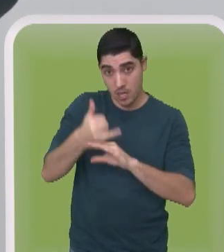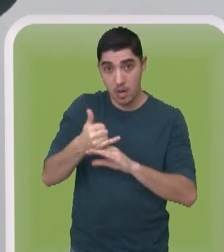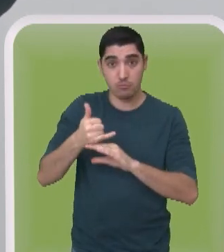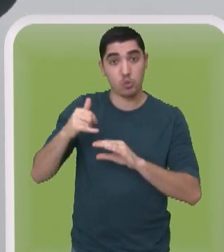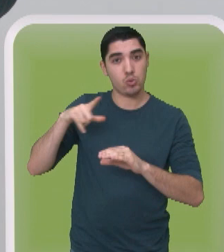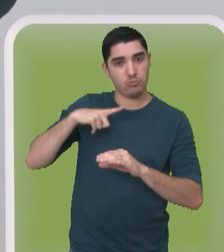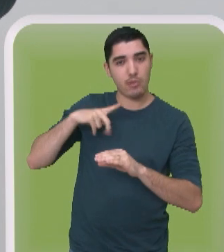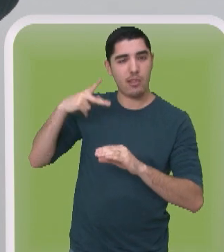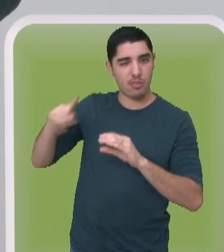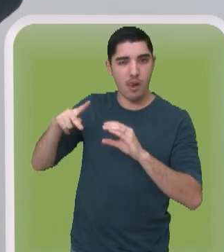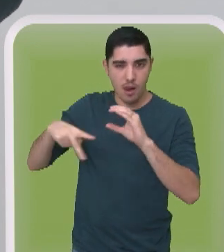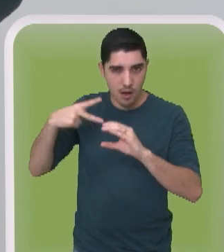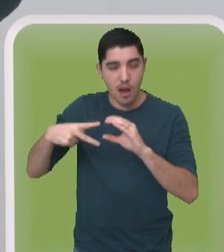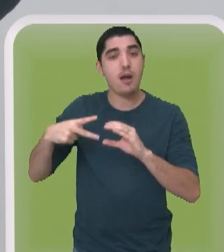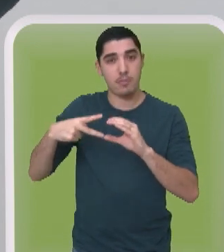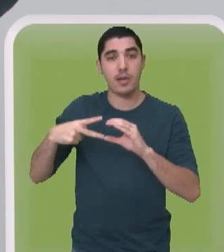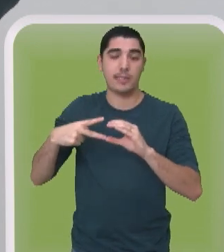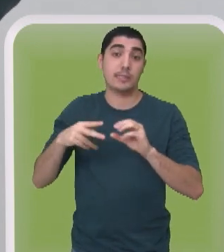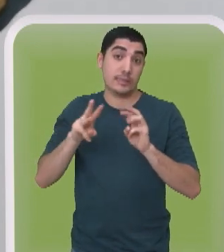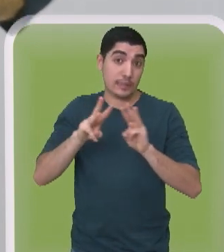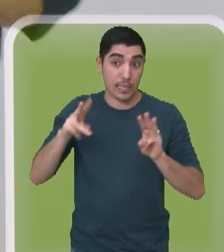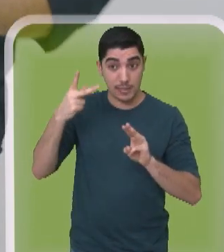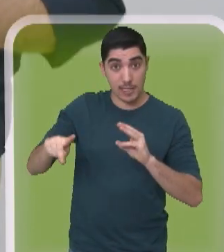câmarasjc.sp.gov.br e também no